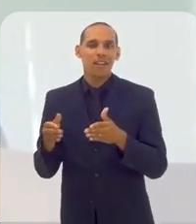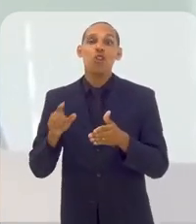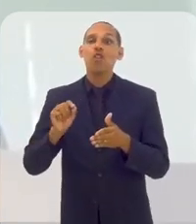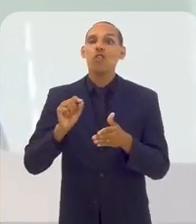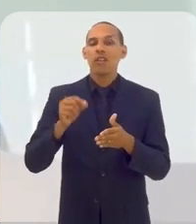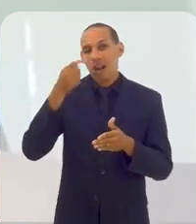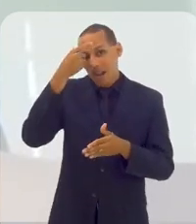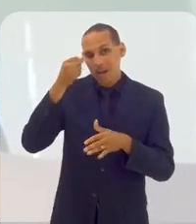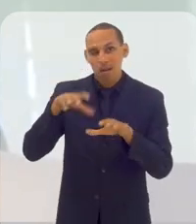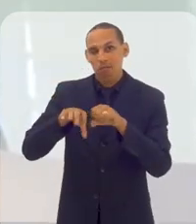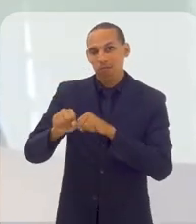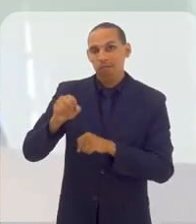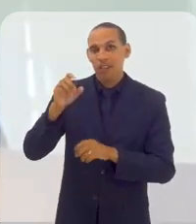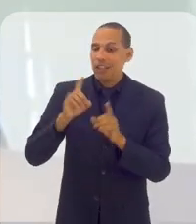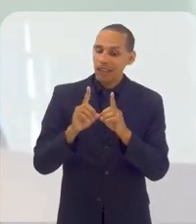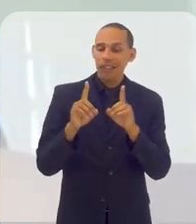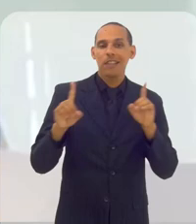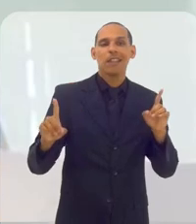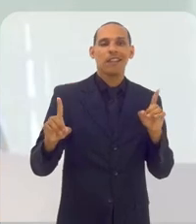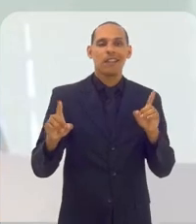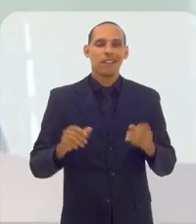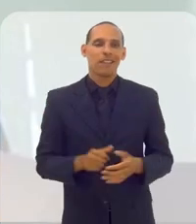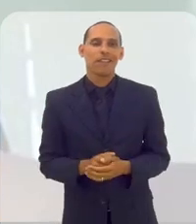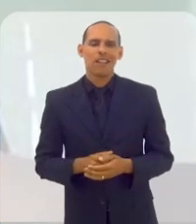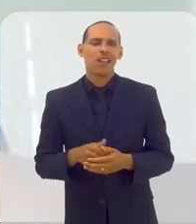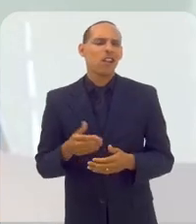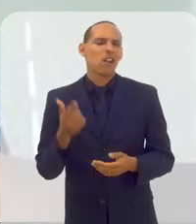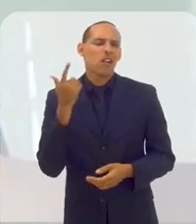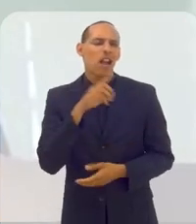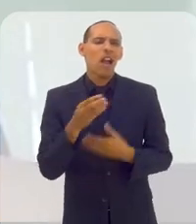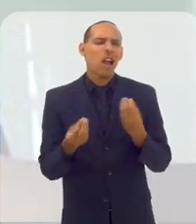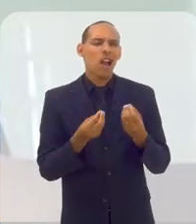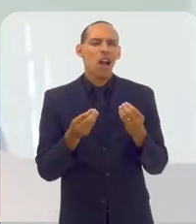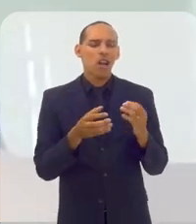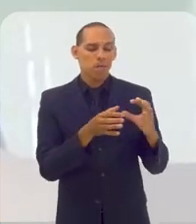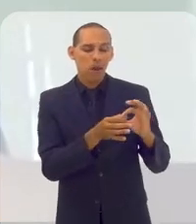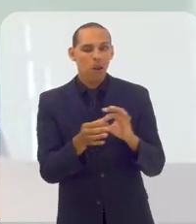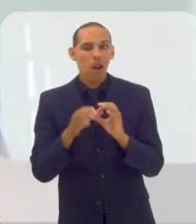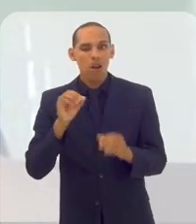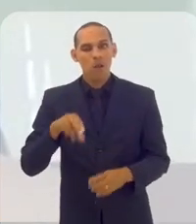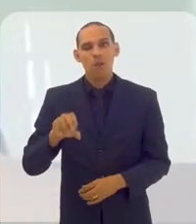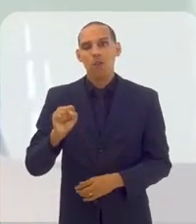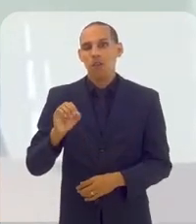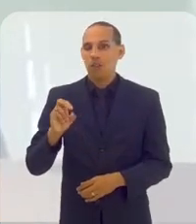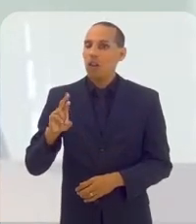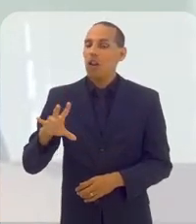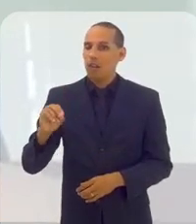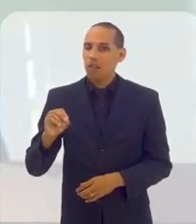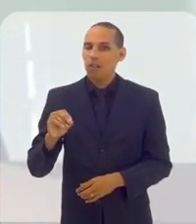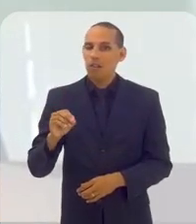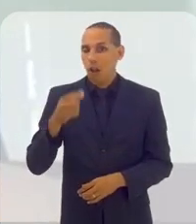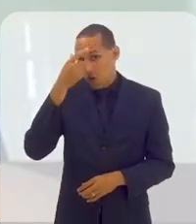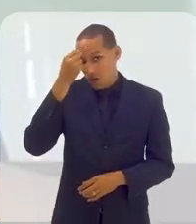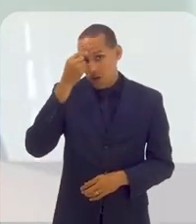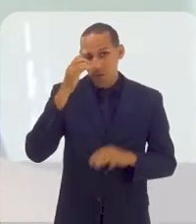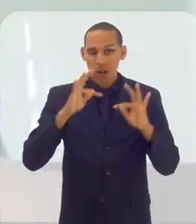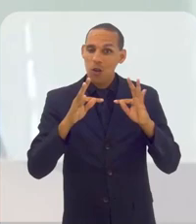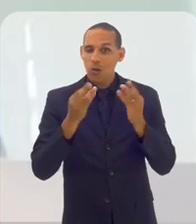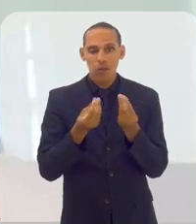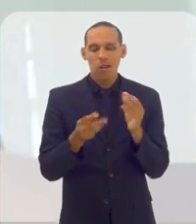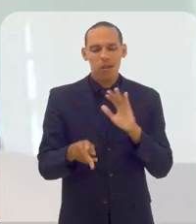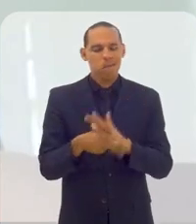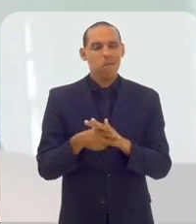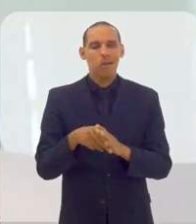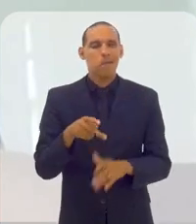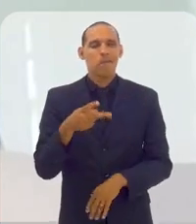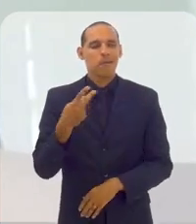graduação a distância essa graduação ela é realizada através de um consórcio com todas as Universidades do Estado então